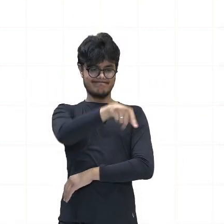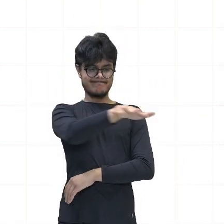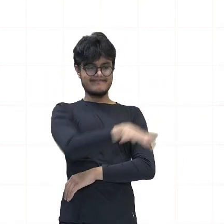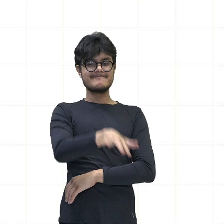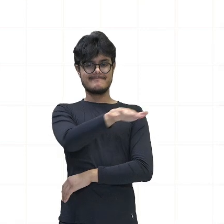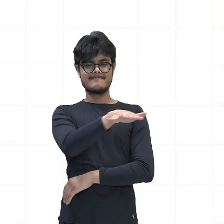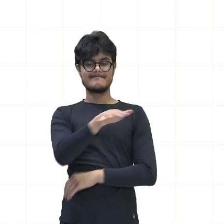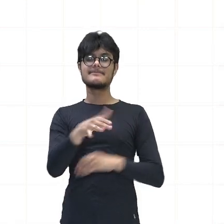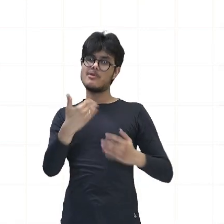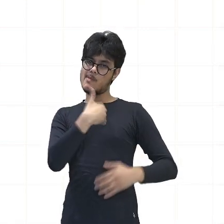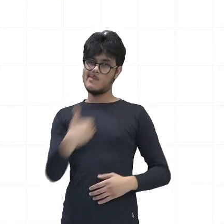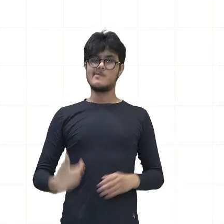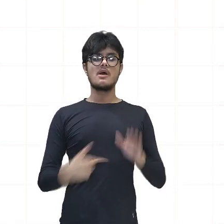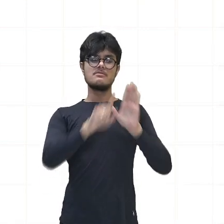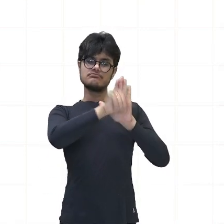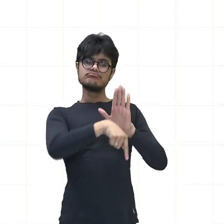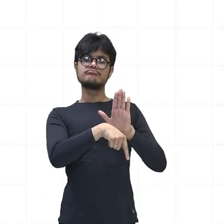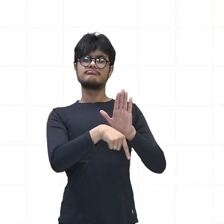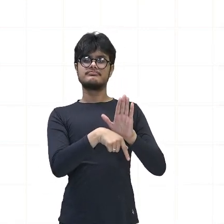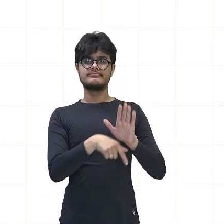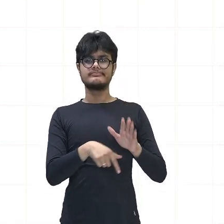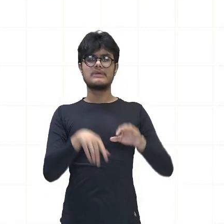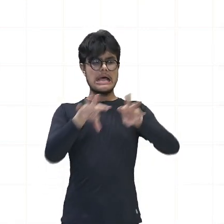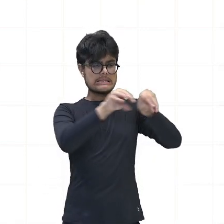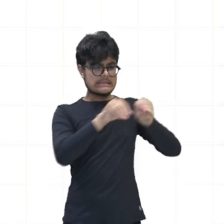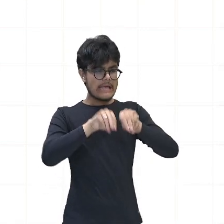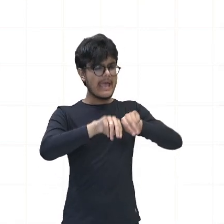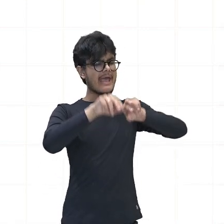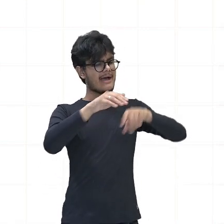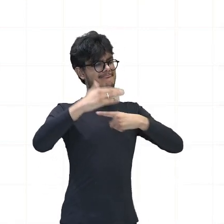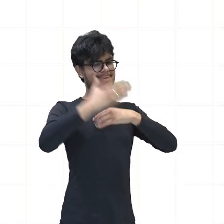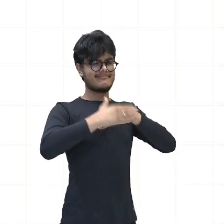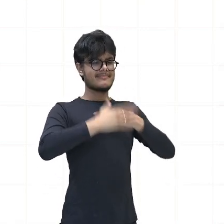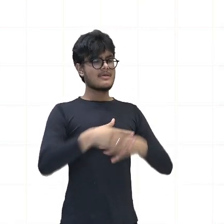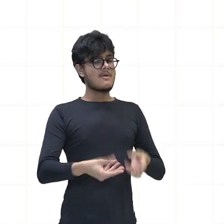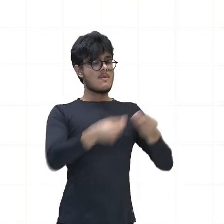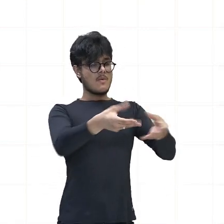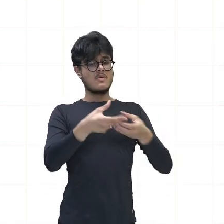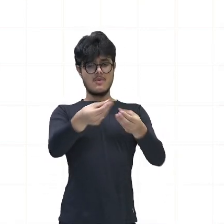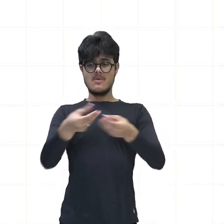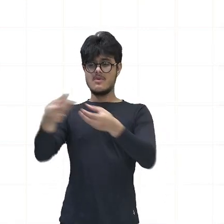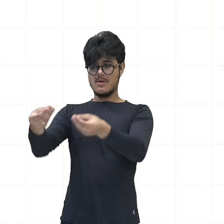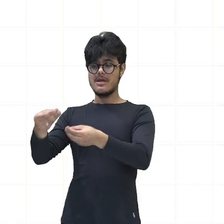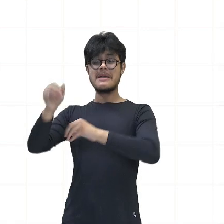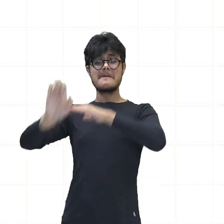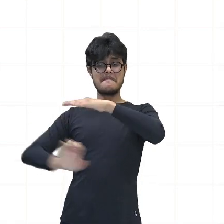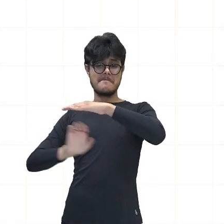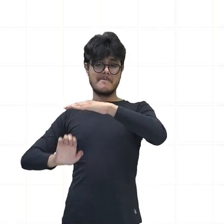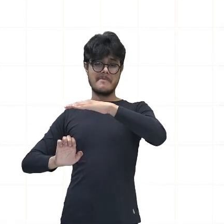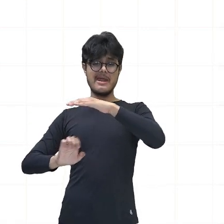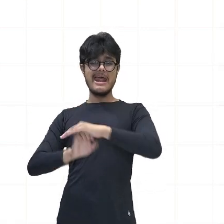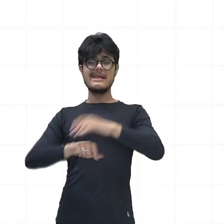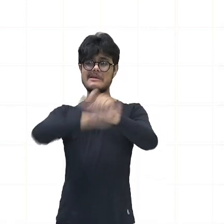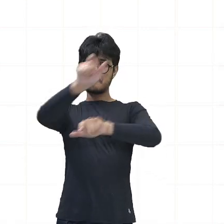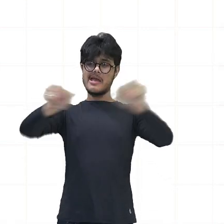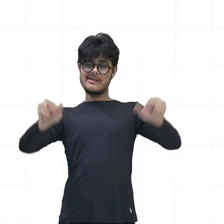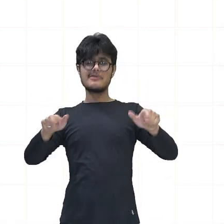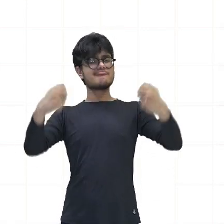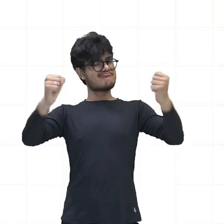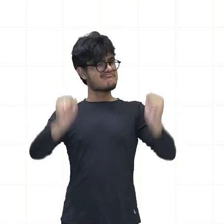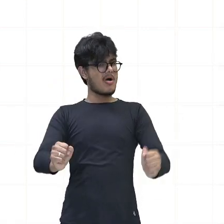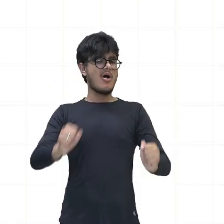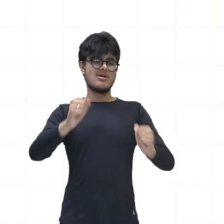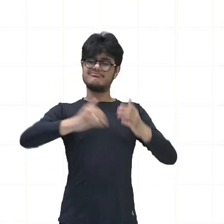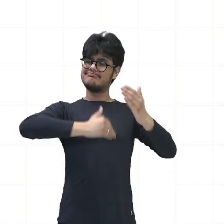Então, o governo começou a oferecer terras para grandes proprietários e pequenos proprietários que desejavam se instalar